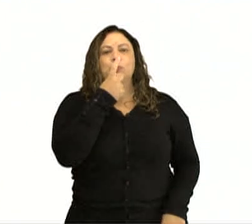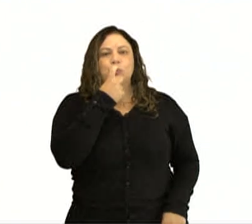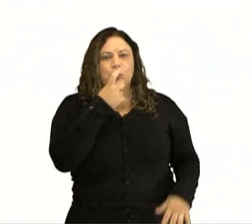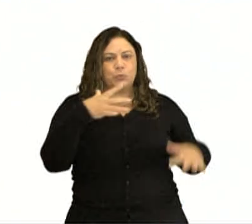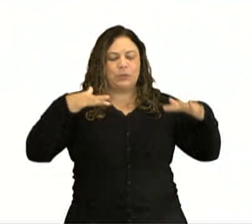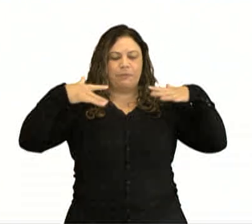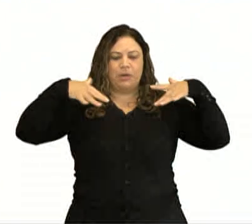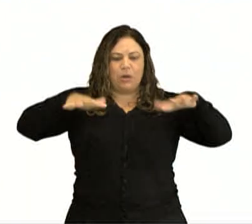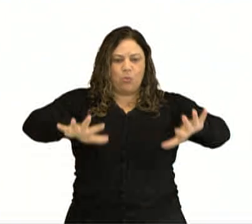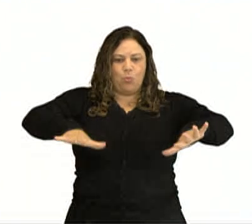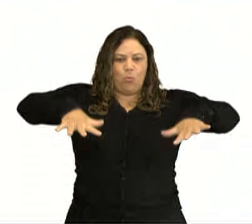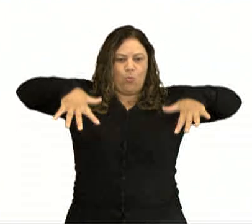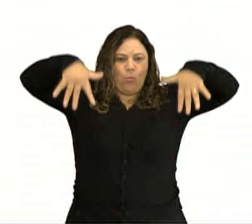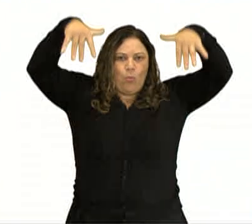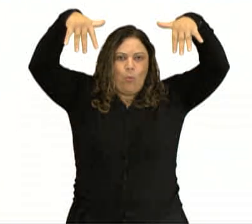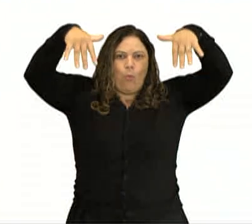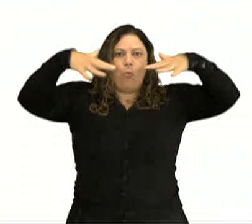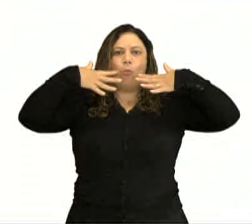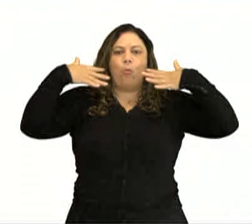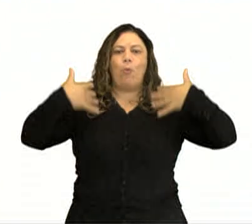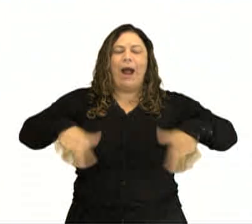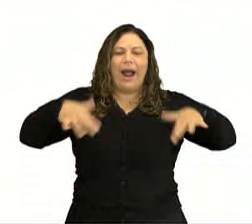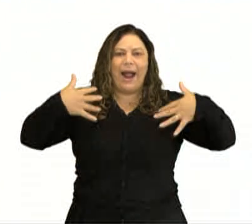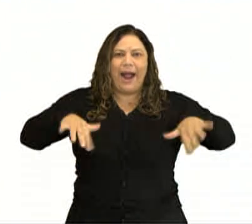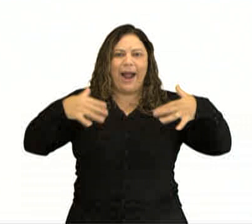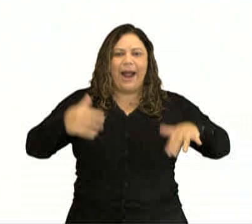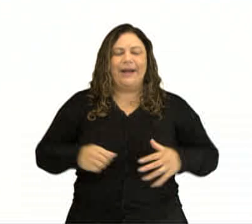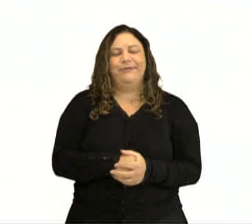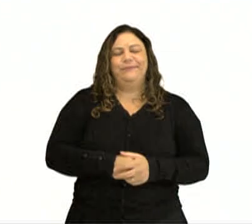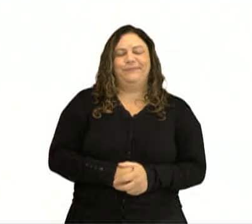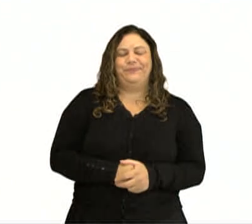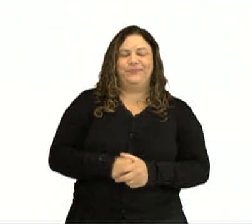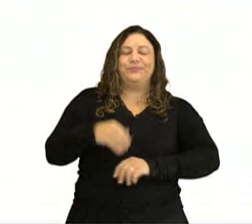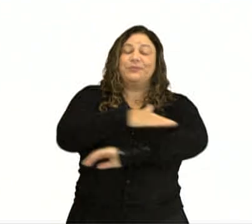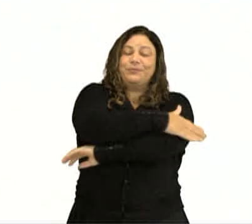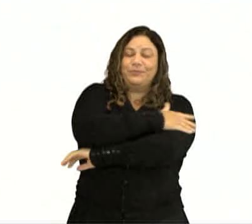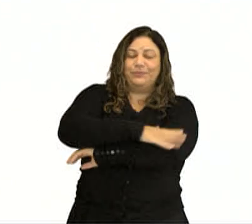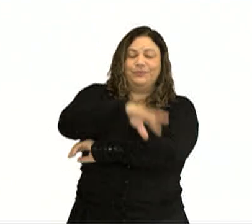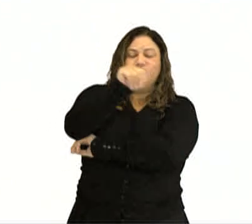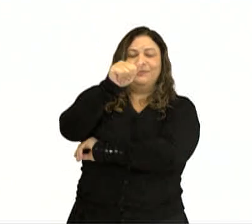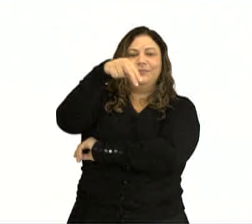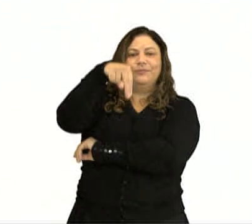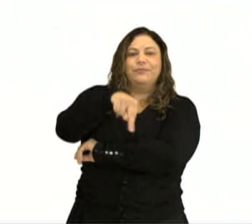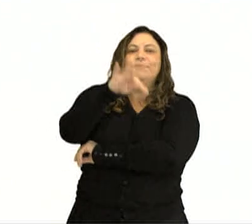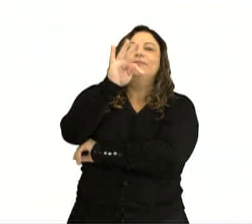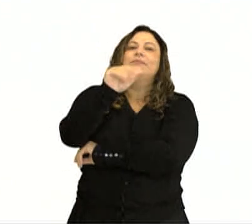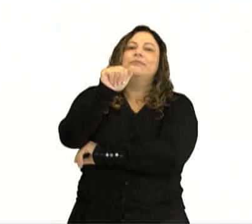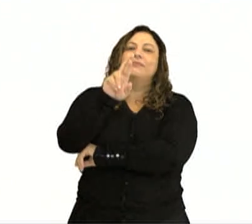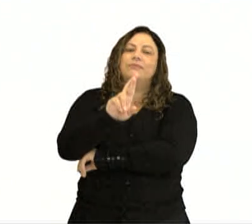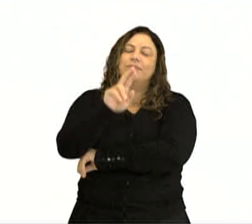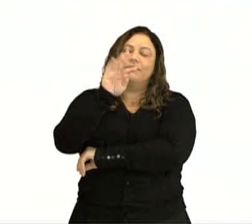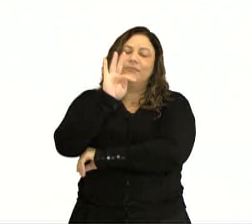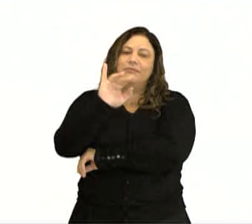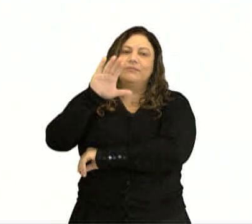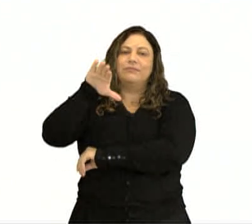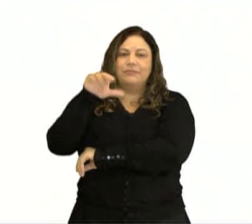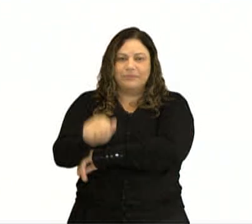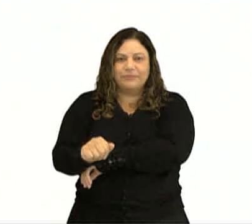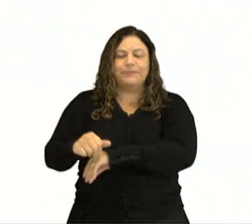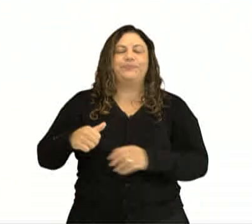delírio futebolístico no Parque Antártica. Camisas verdes e